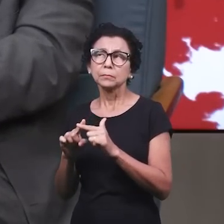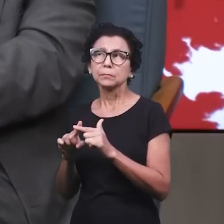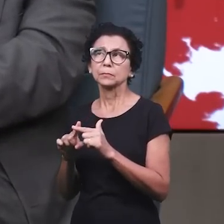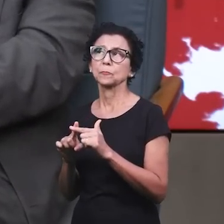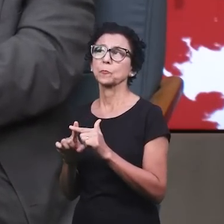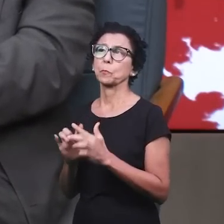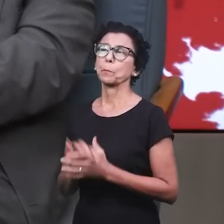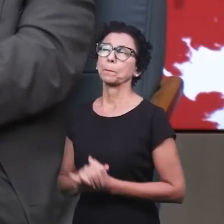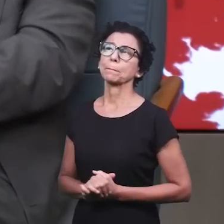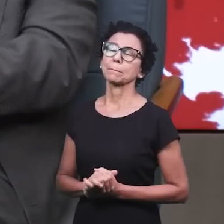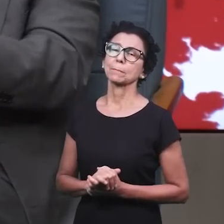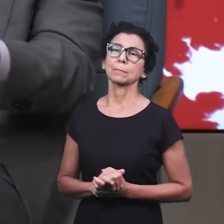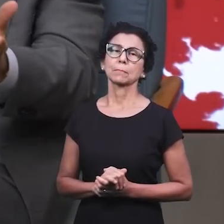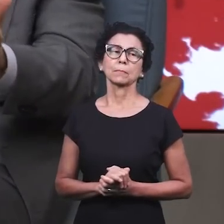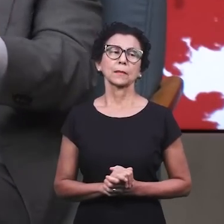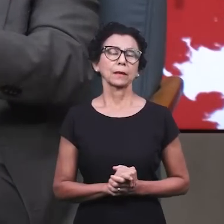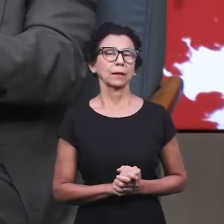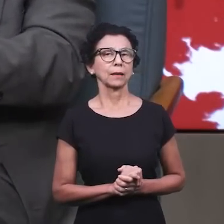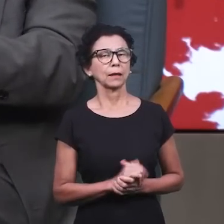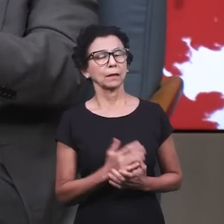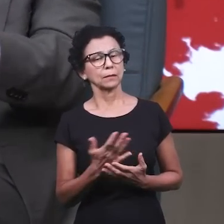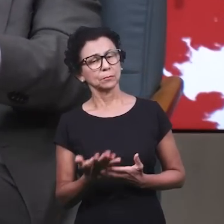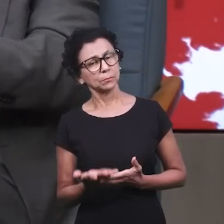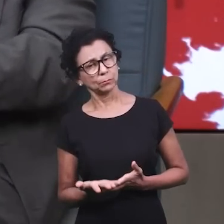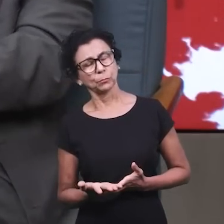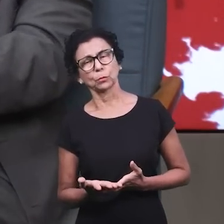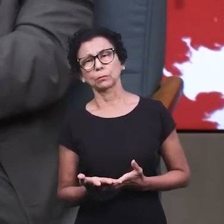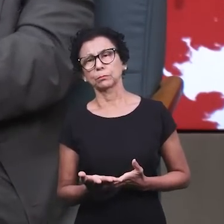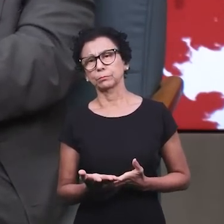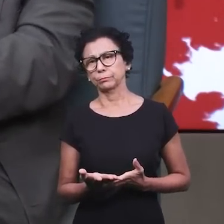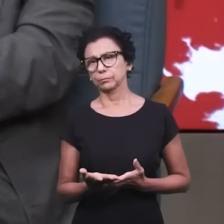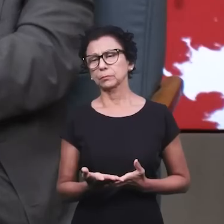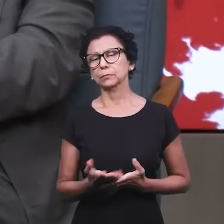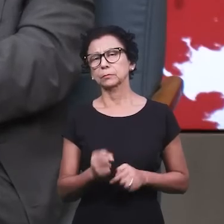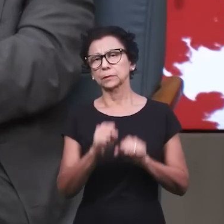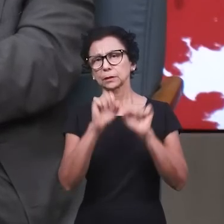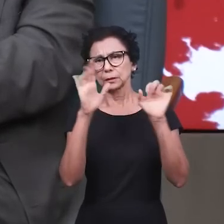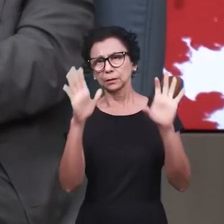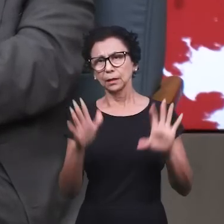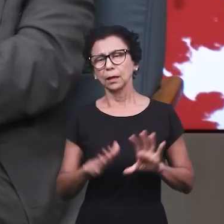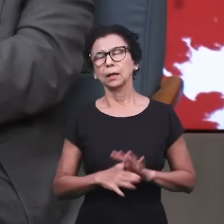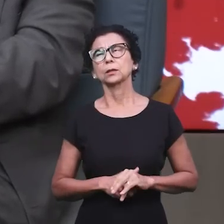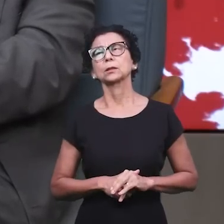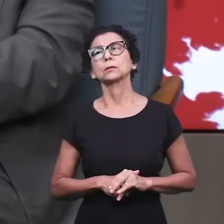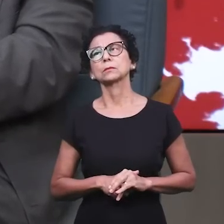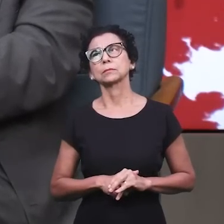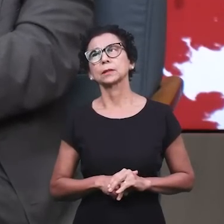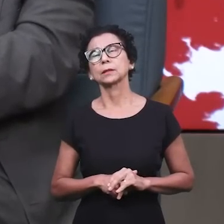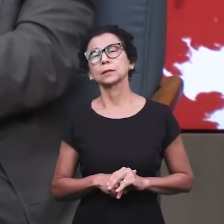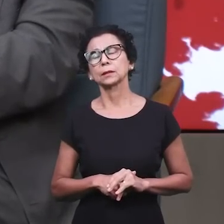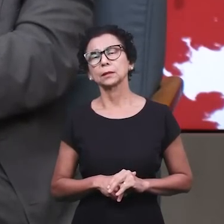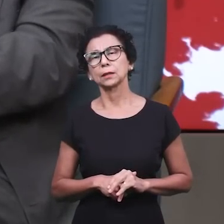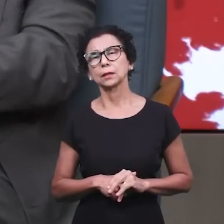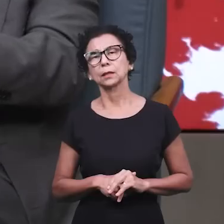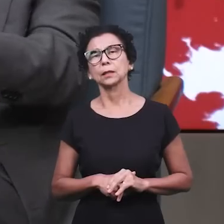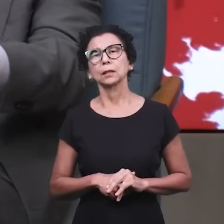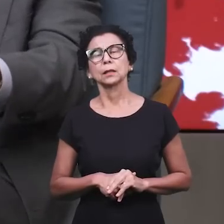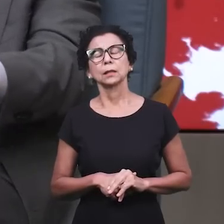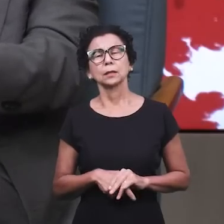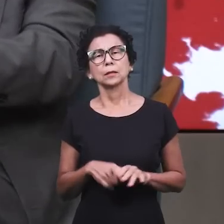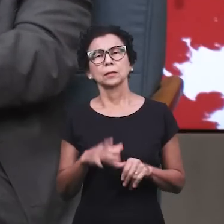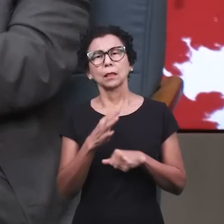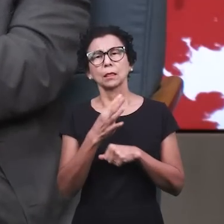algo... É claro que nós sabemos que é bom ter técnica, é bom ter